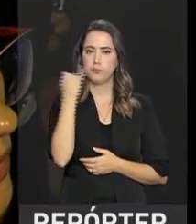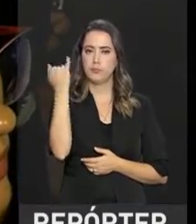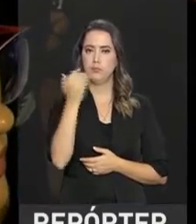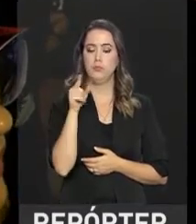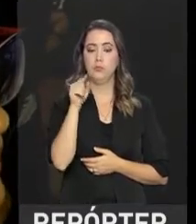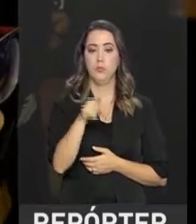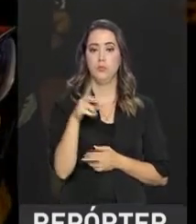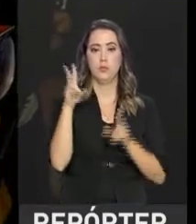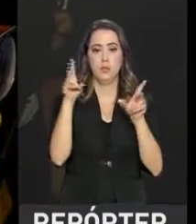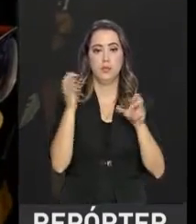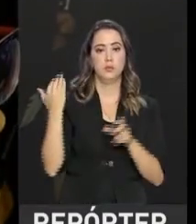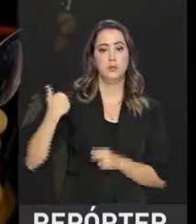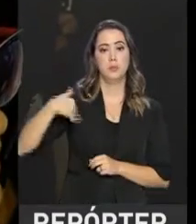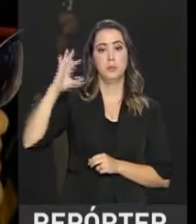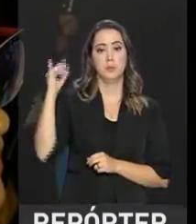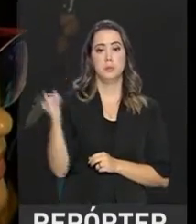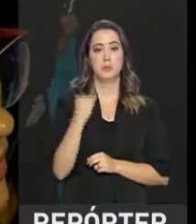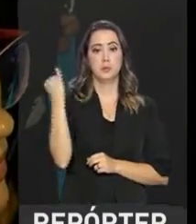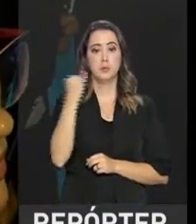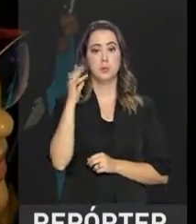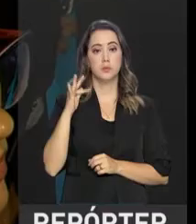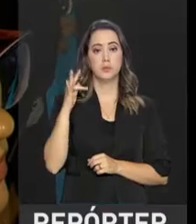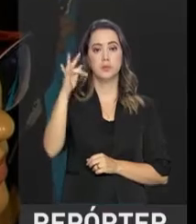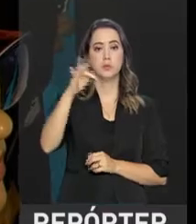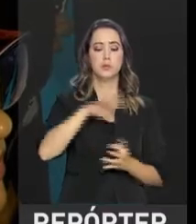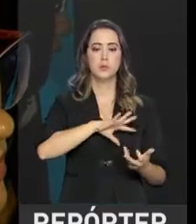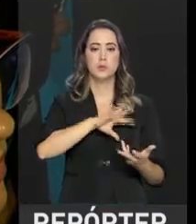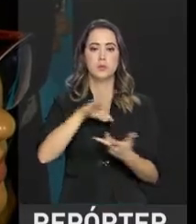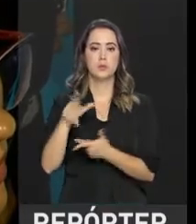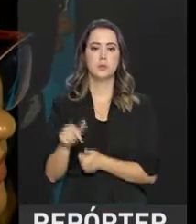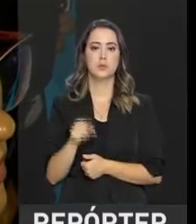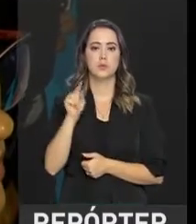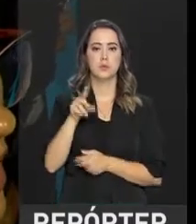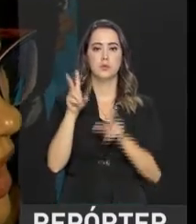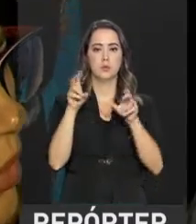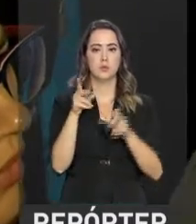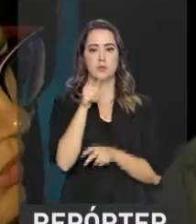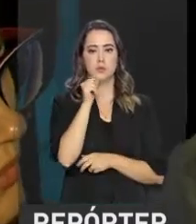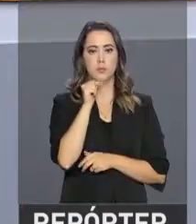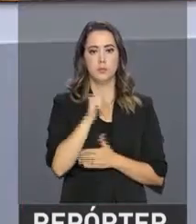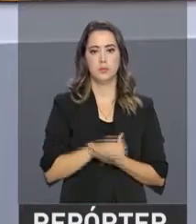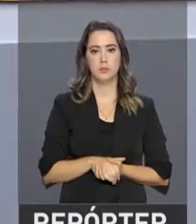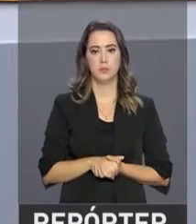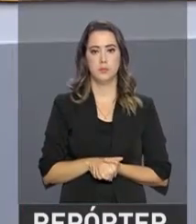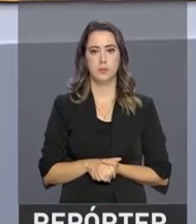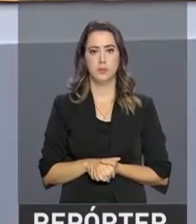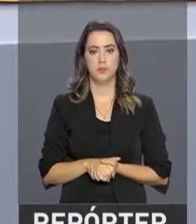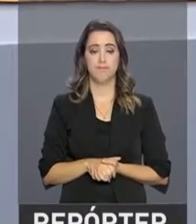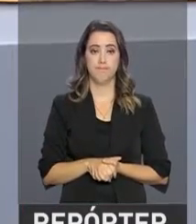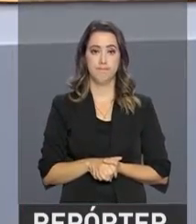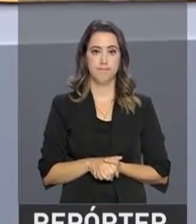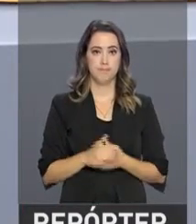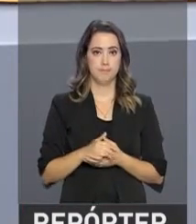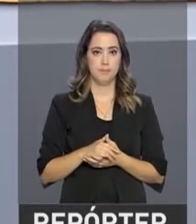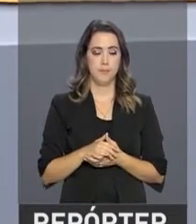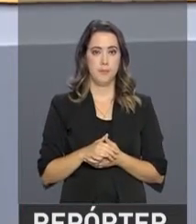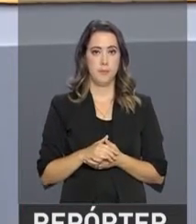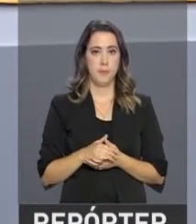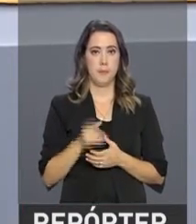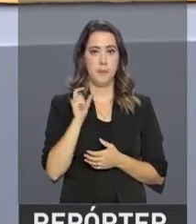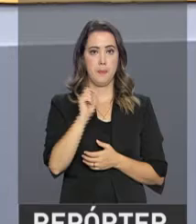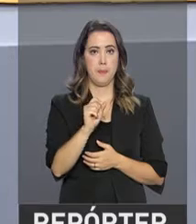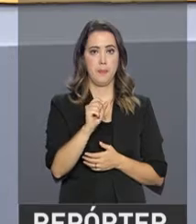do tema mais importante para o futuro da humanidade que é o tema água os espelhos das